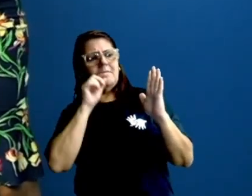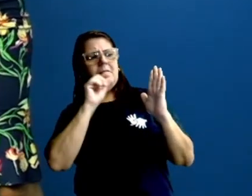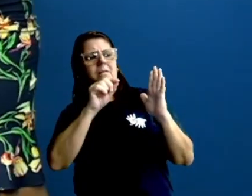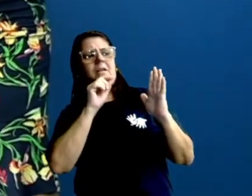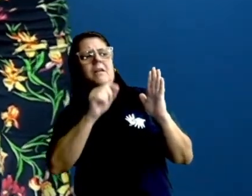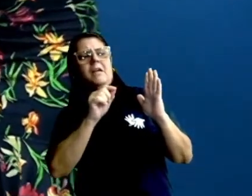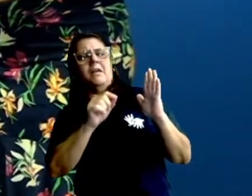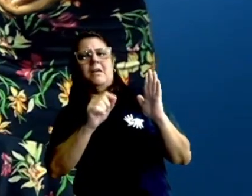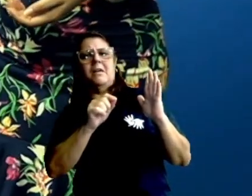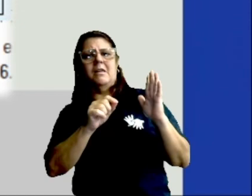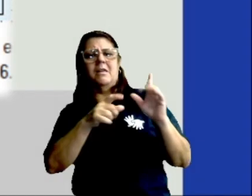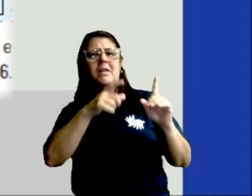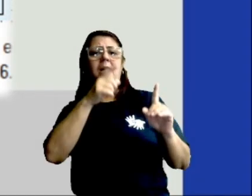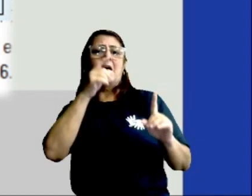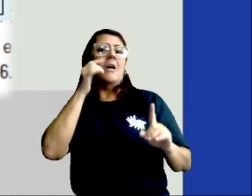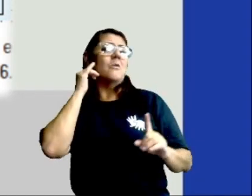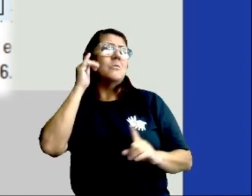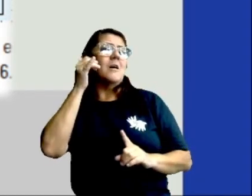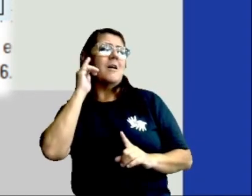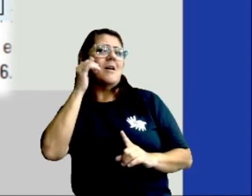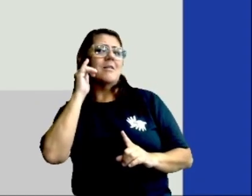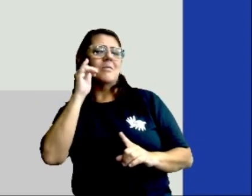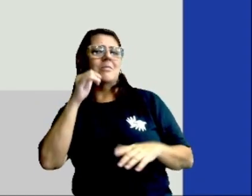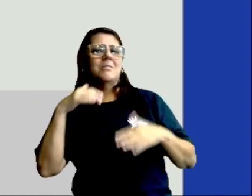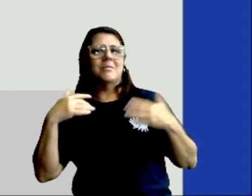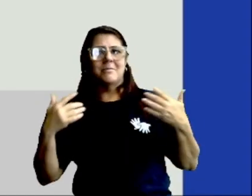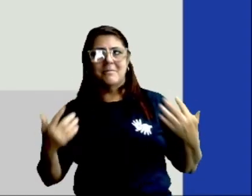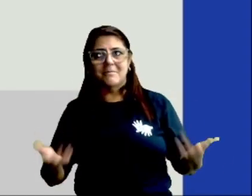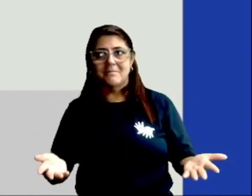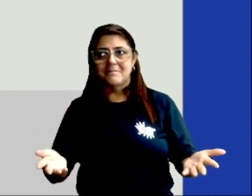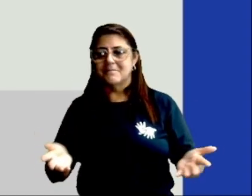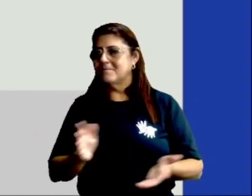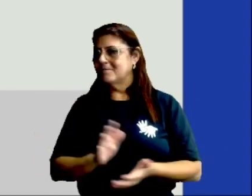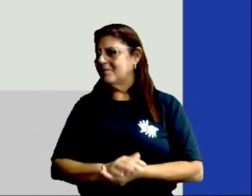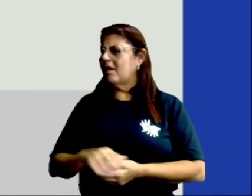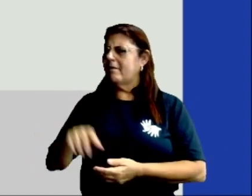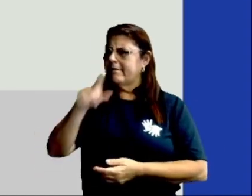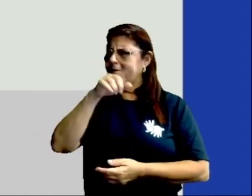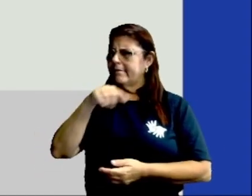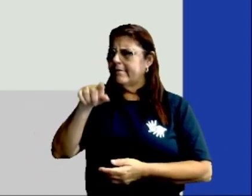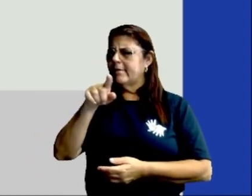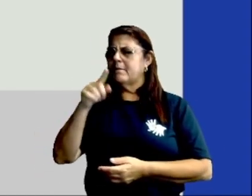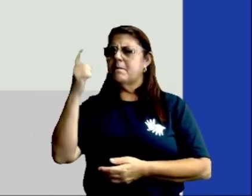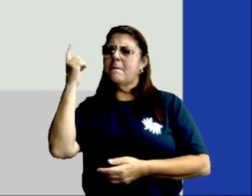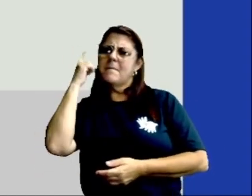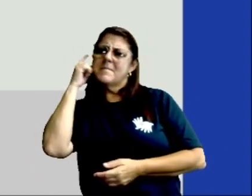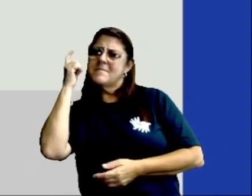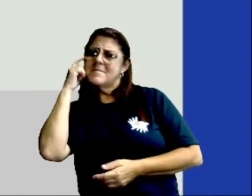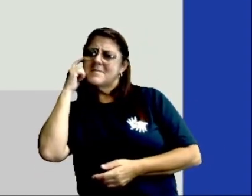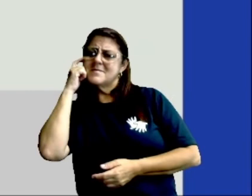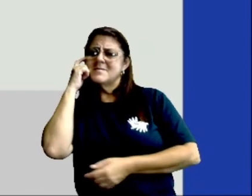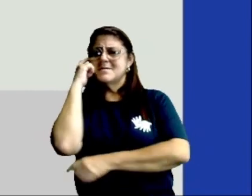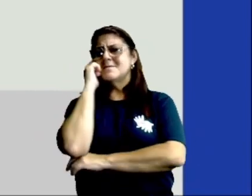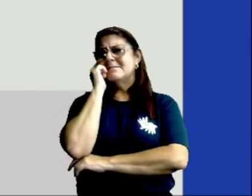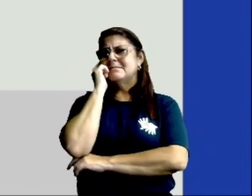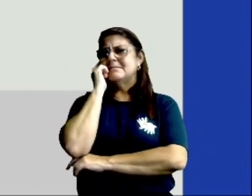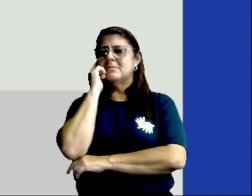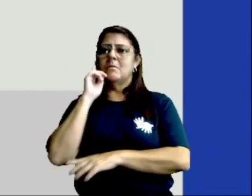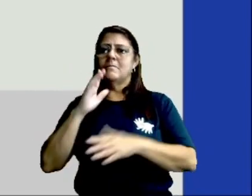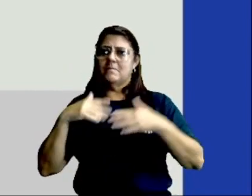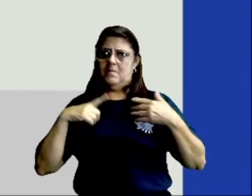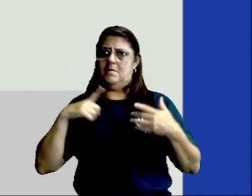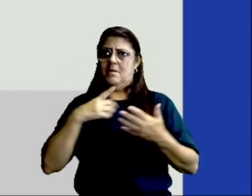narrador aí dessa ratinha? Tá fácil, hein? E você também vai continuar refletindo, certo? Trouxe aqui